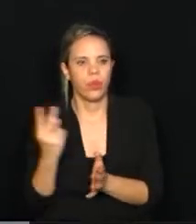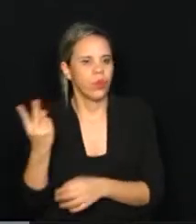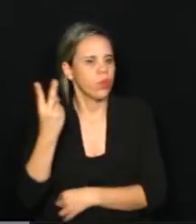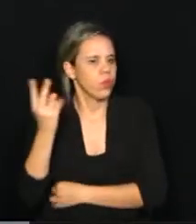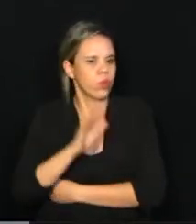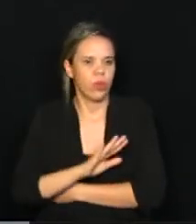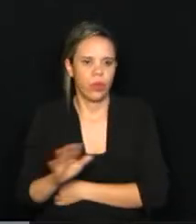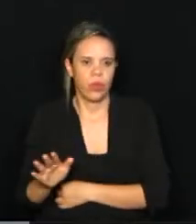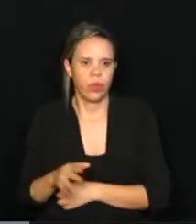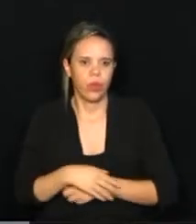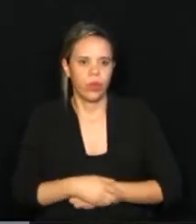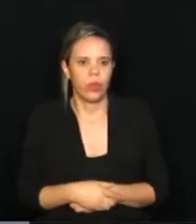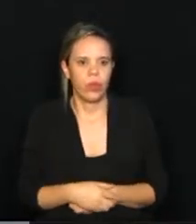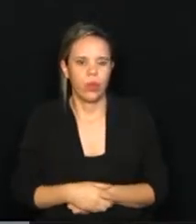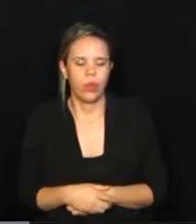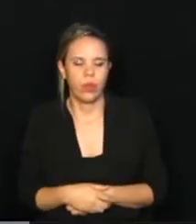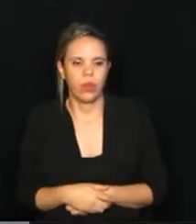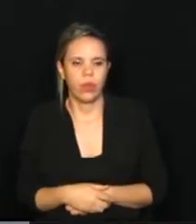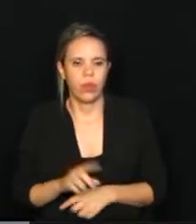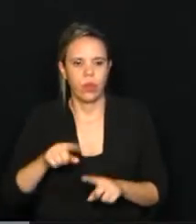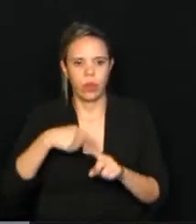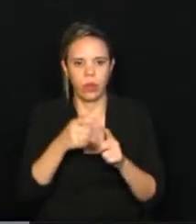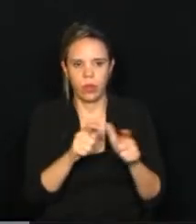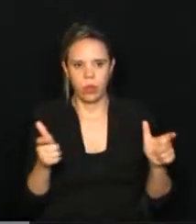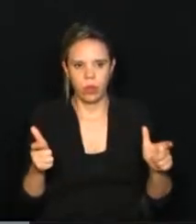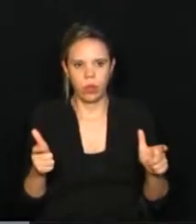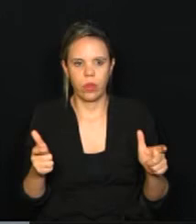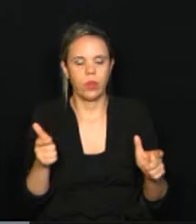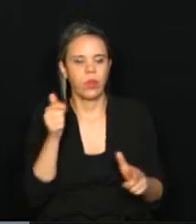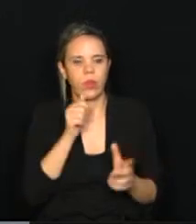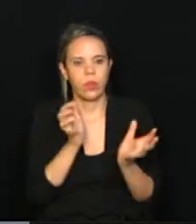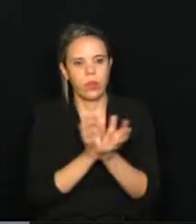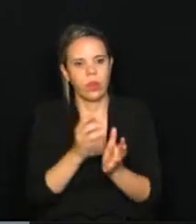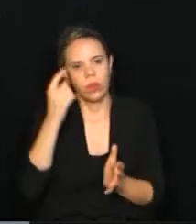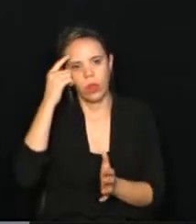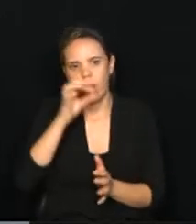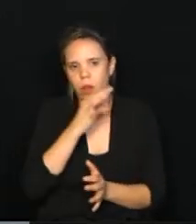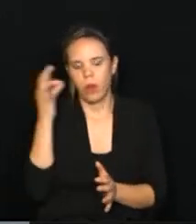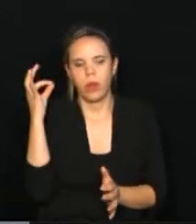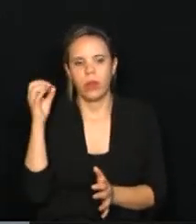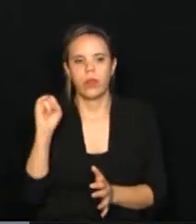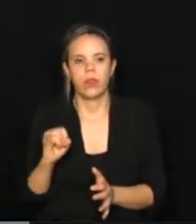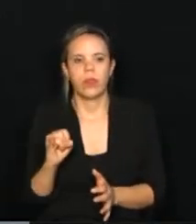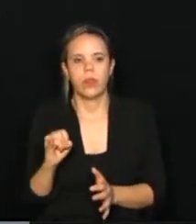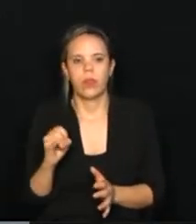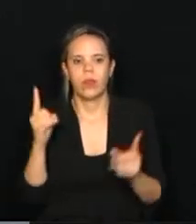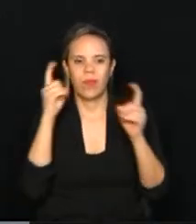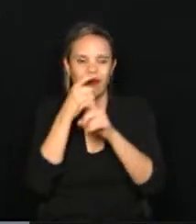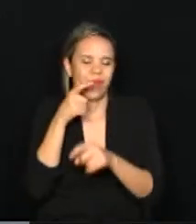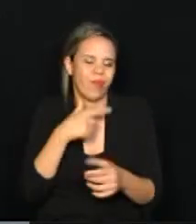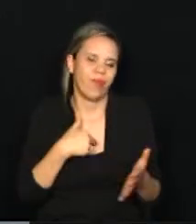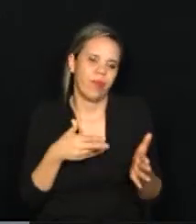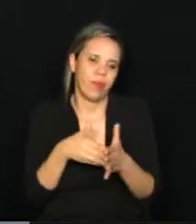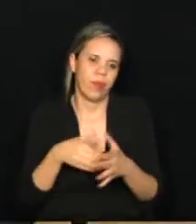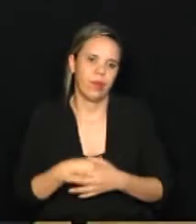valorizam, mas mais da metade de uma jogadora é a cabeça boa. Senão fica muito difícil.